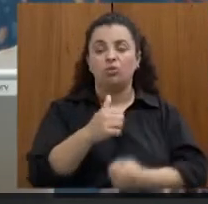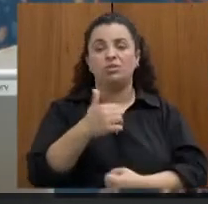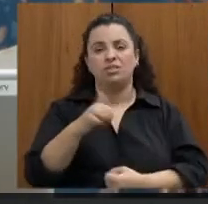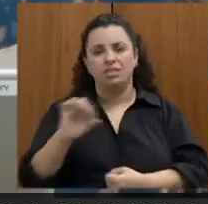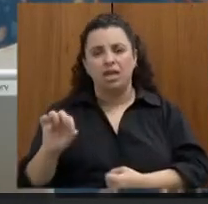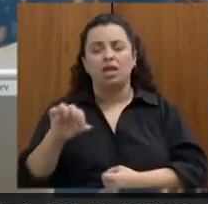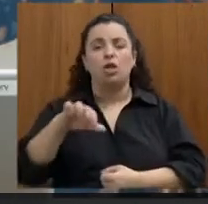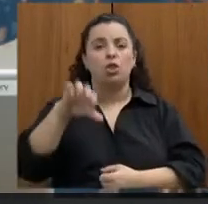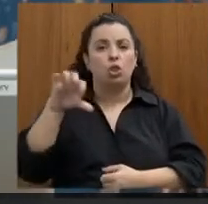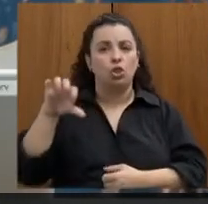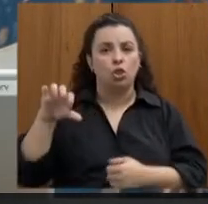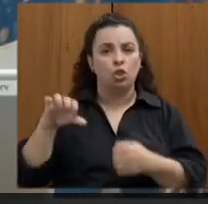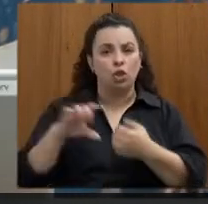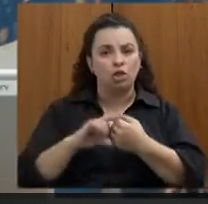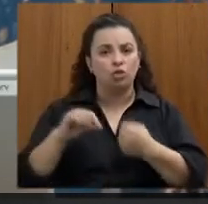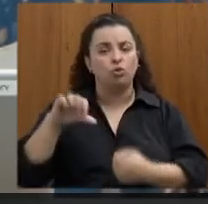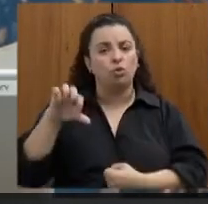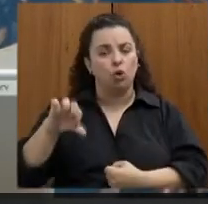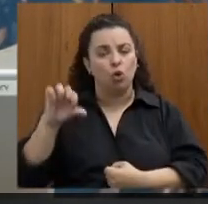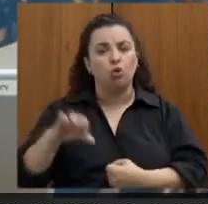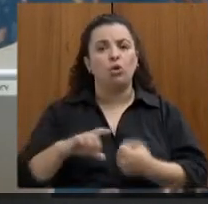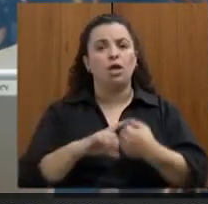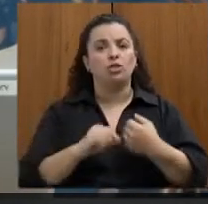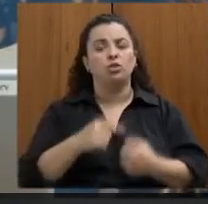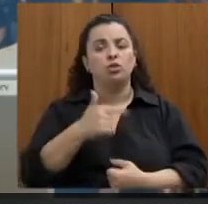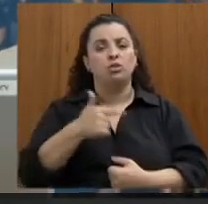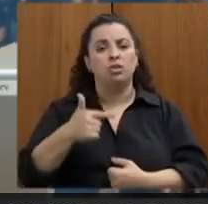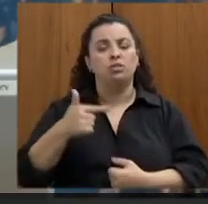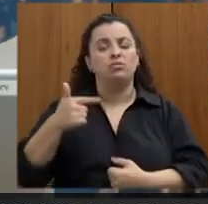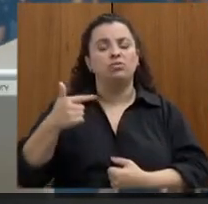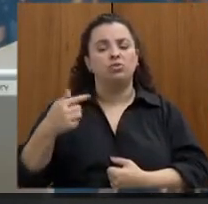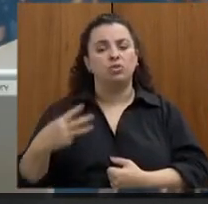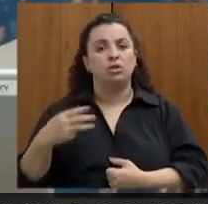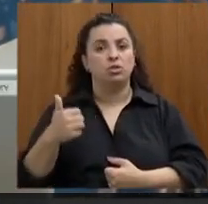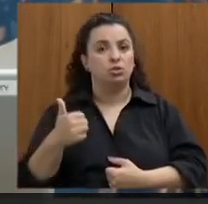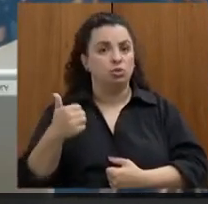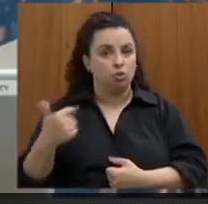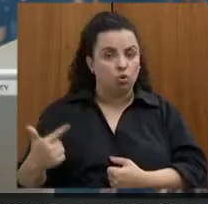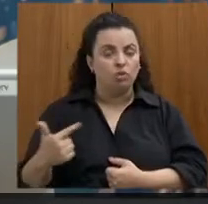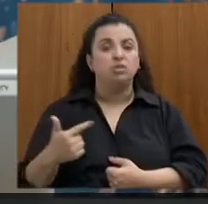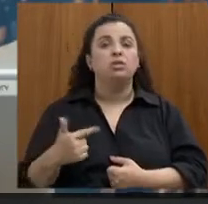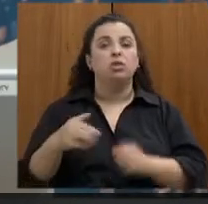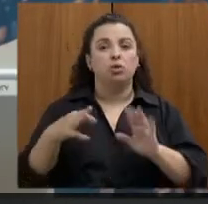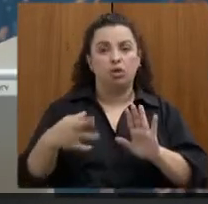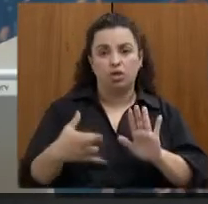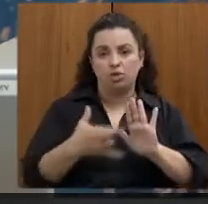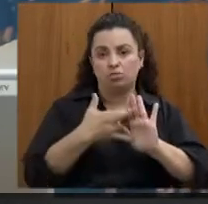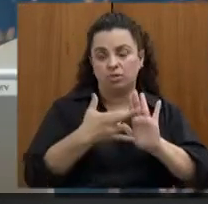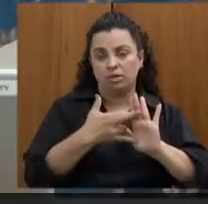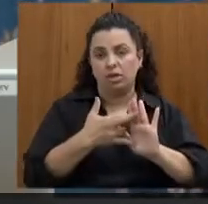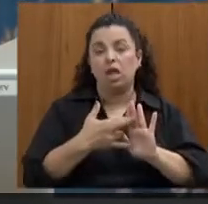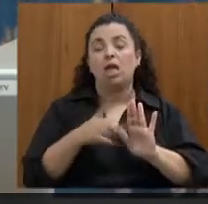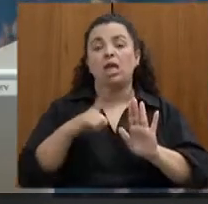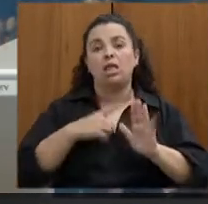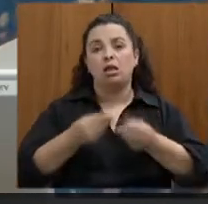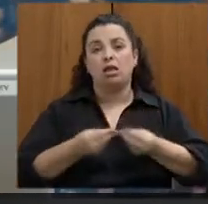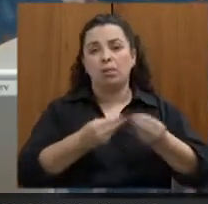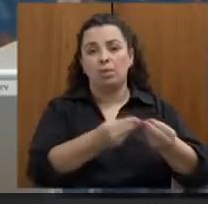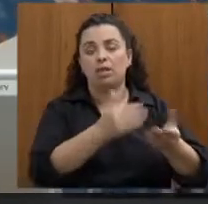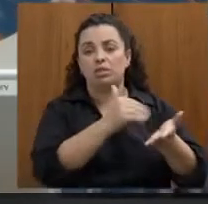artigo 233, 12 do Regimento Interno, seja encaminhada à Secretaria de Estado de Desenvolvimento